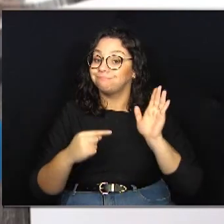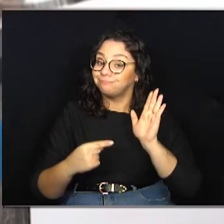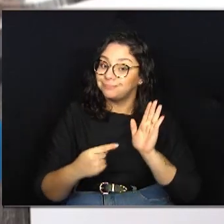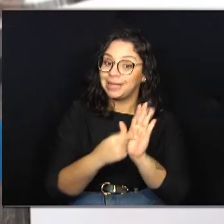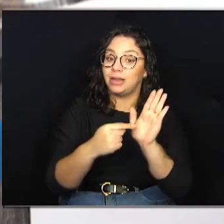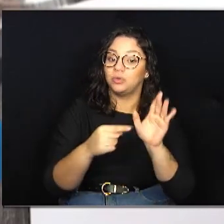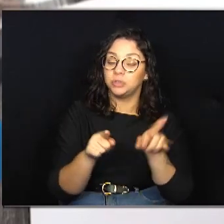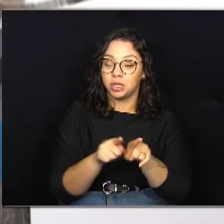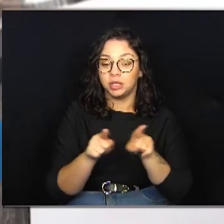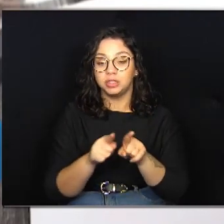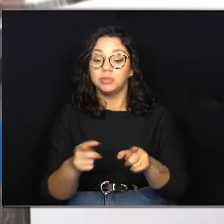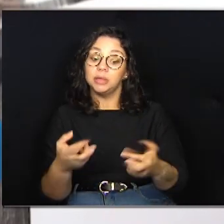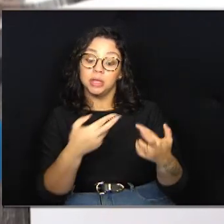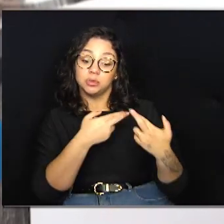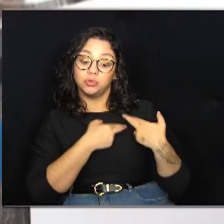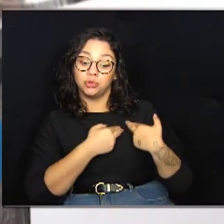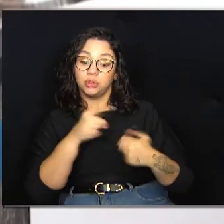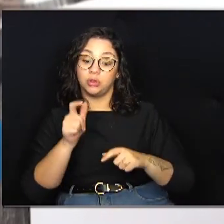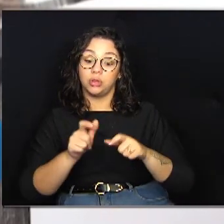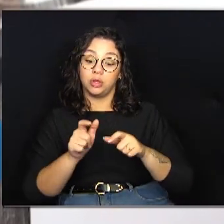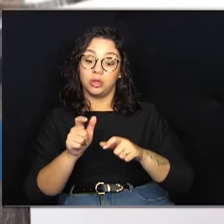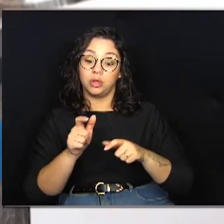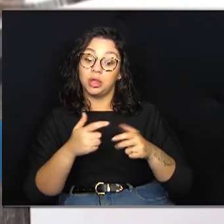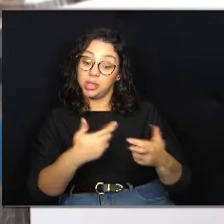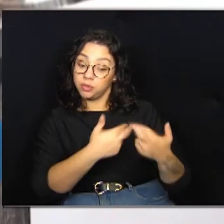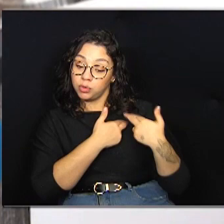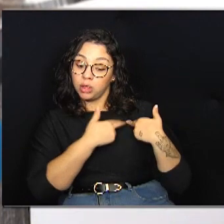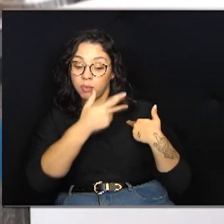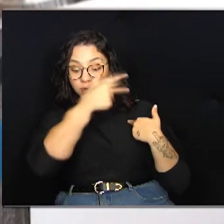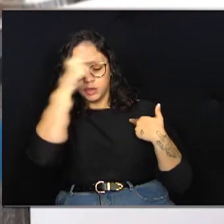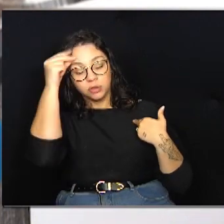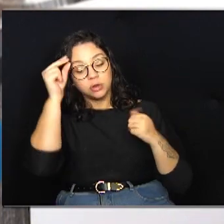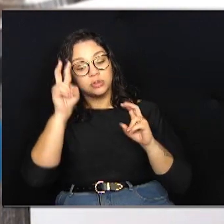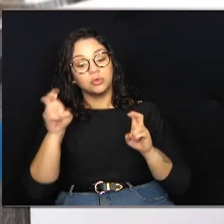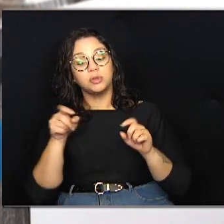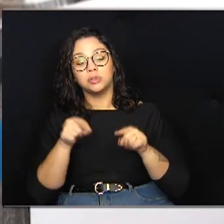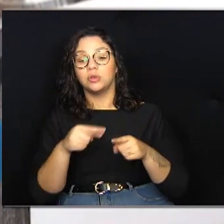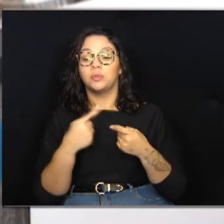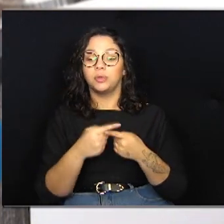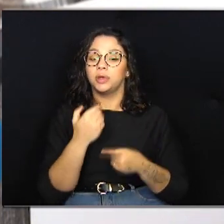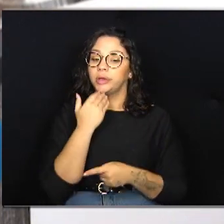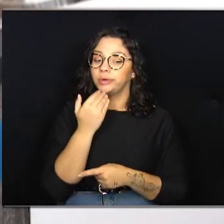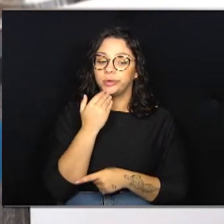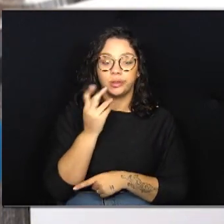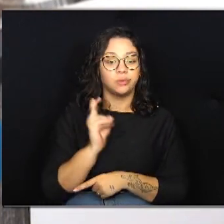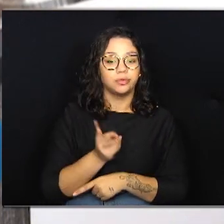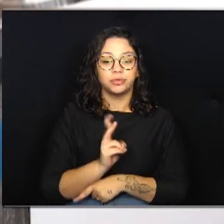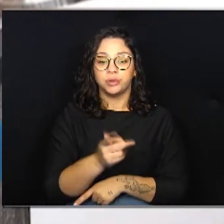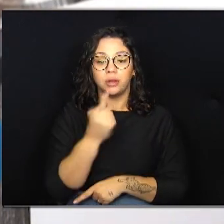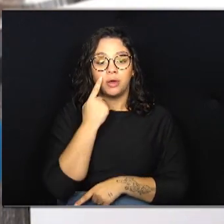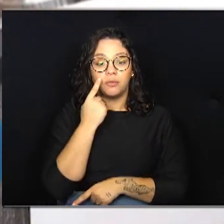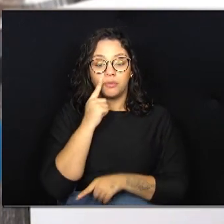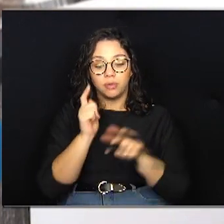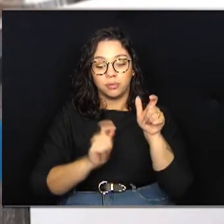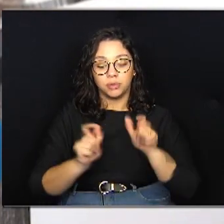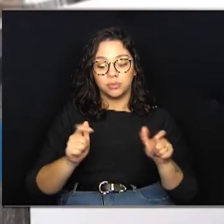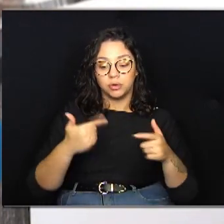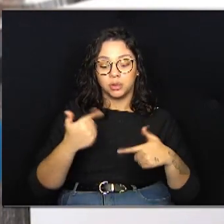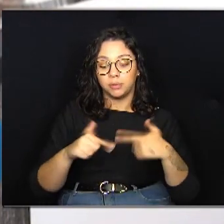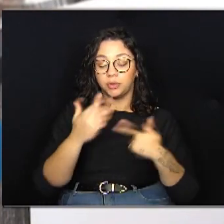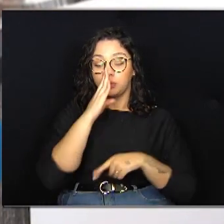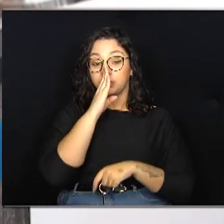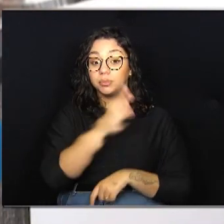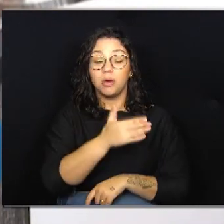também responsabilizar a prefeitura sobre essa condição, porque não dá para a gente continuar vendo os trabalhadores, principalmente as